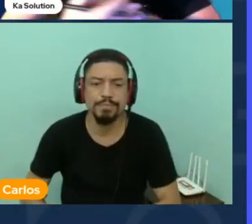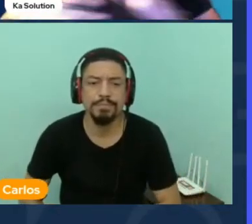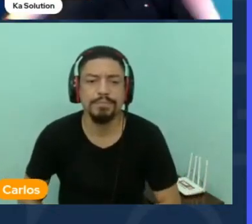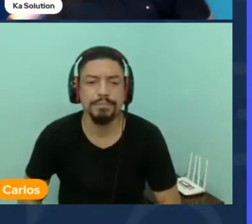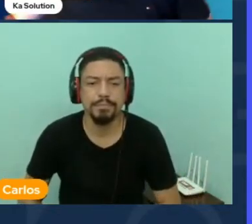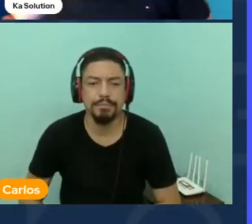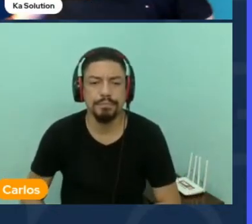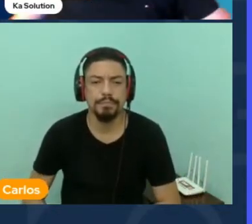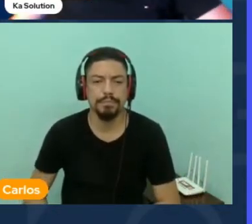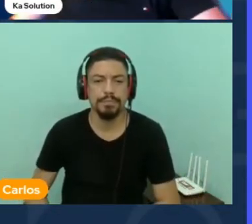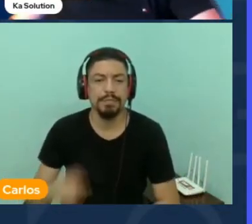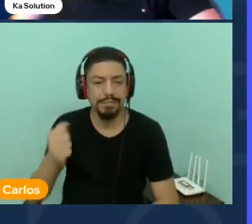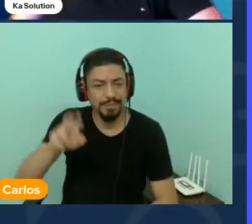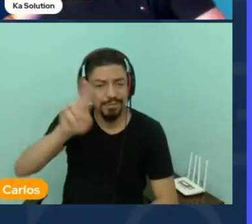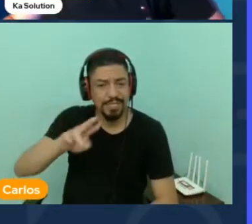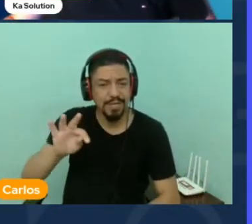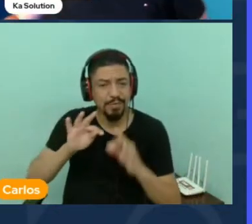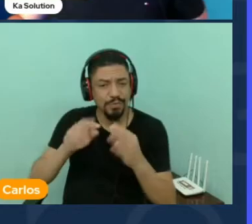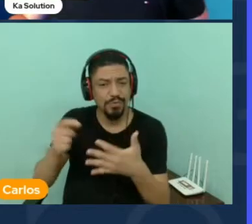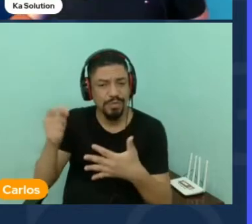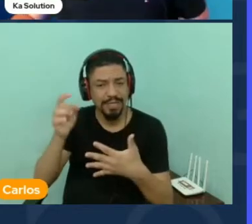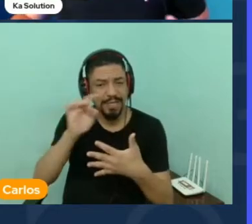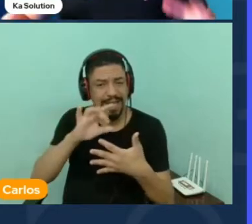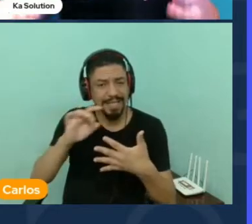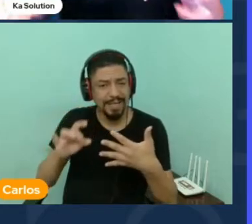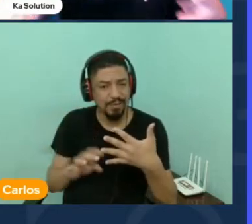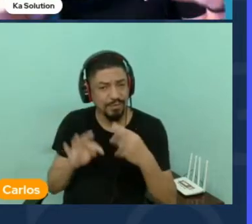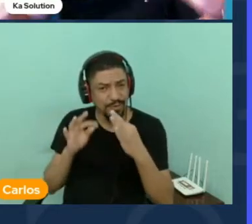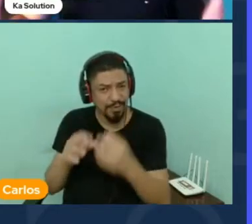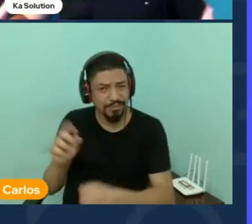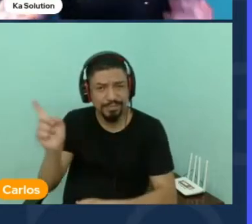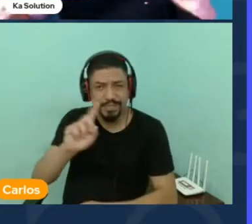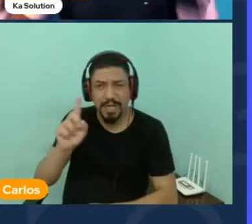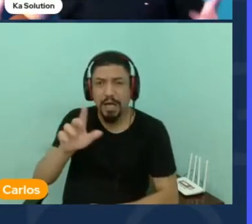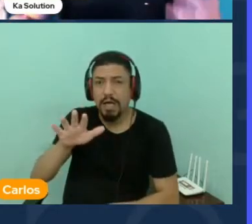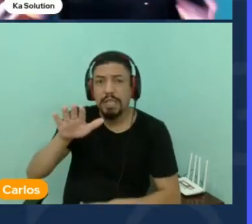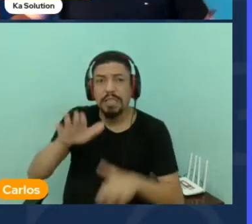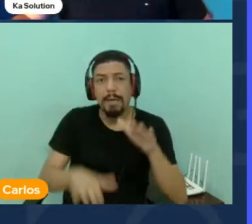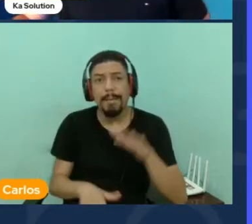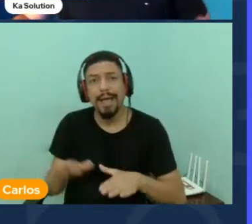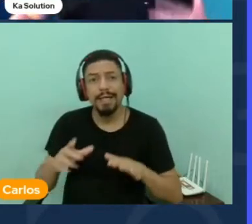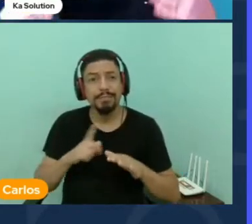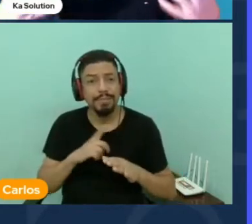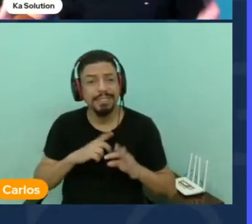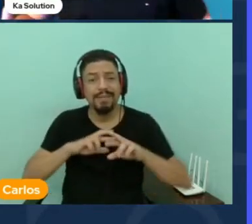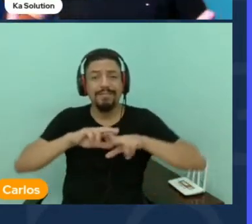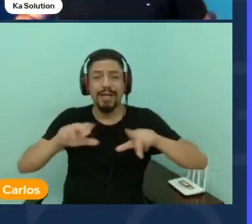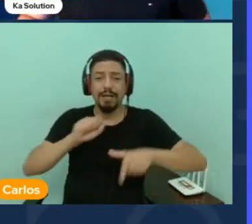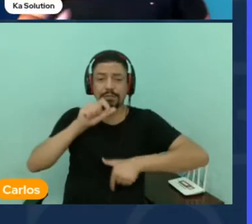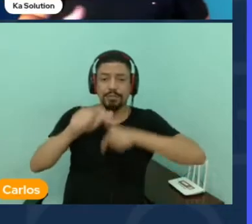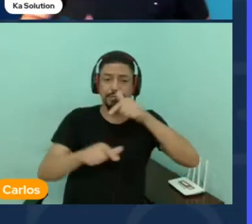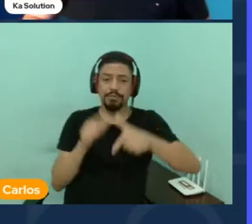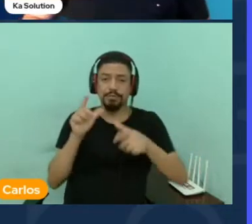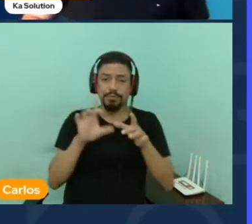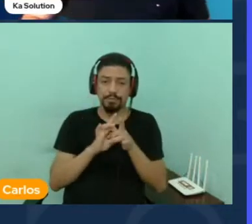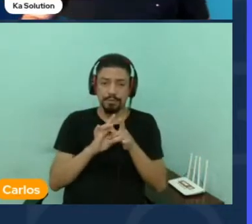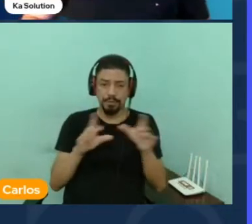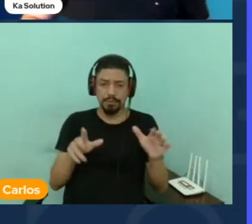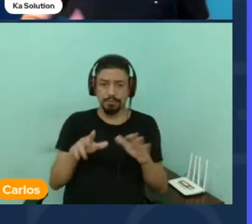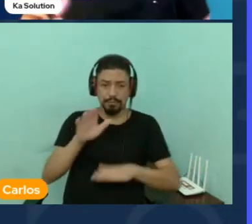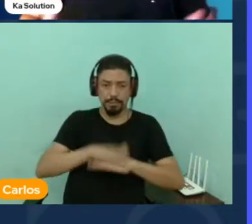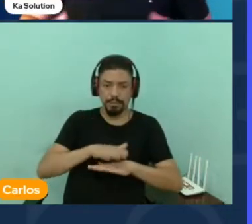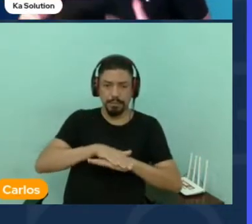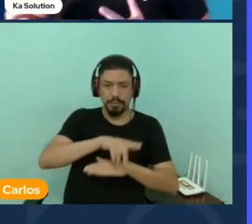Preciso usar todos esses? Talvez não, pessoal, mas existem todos esses e eles estão disponíveis para